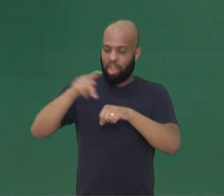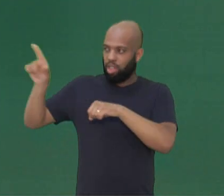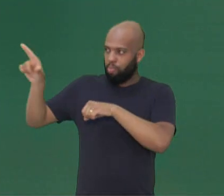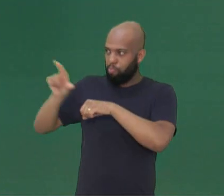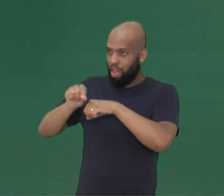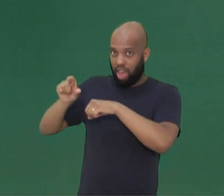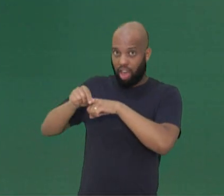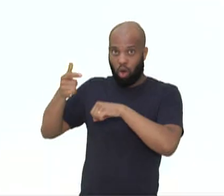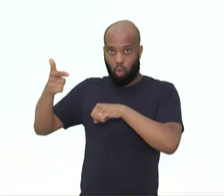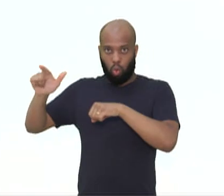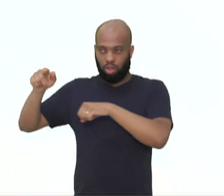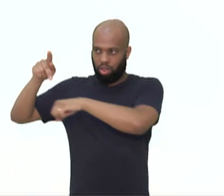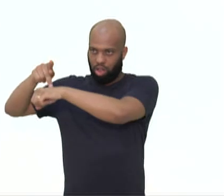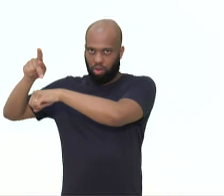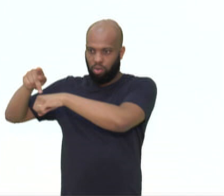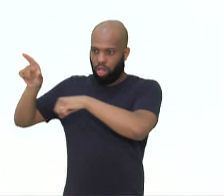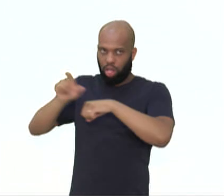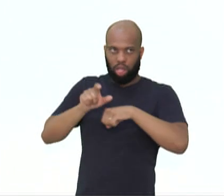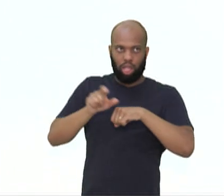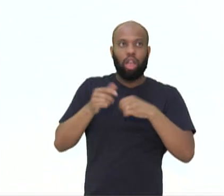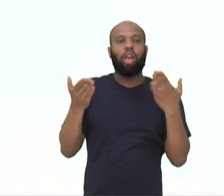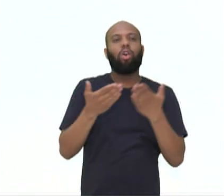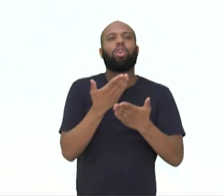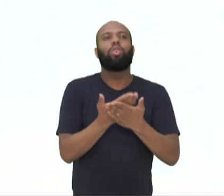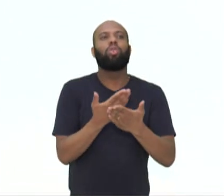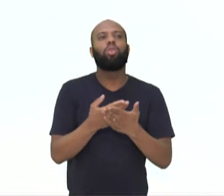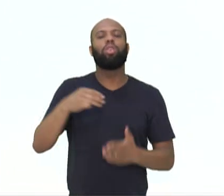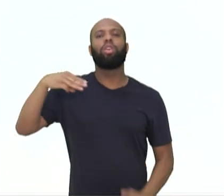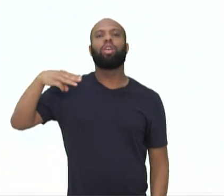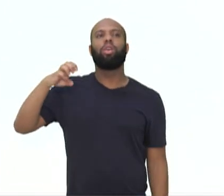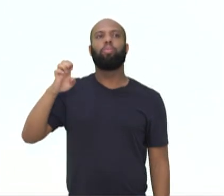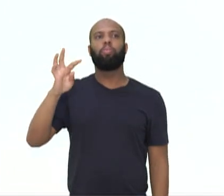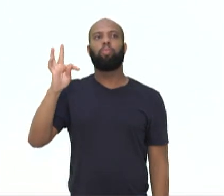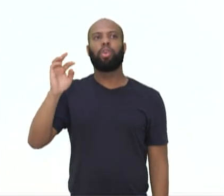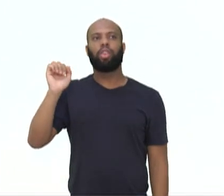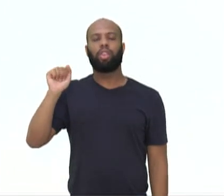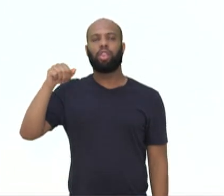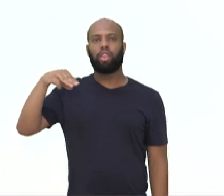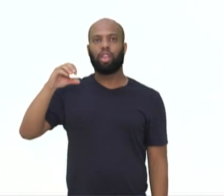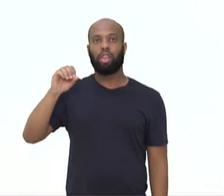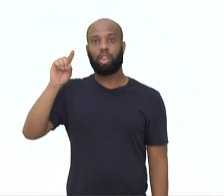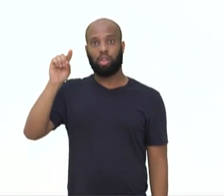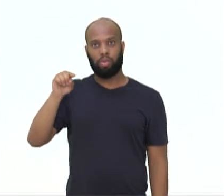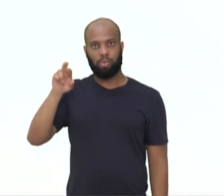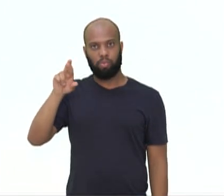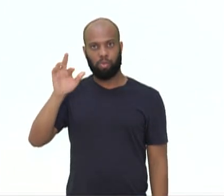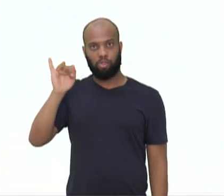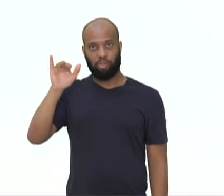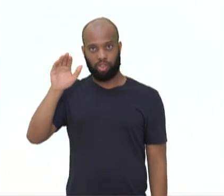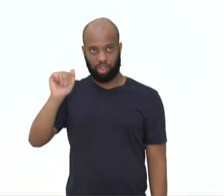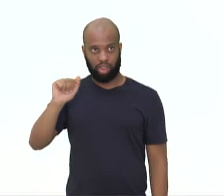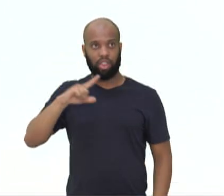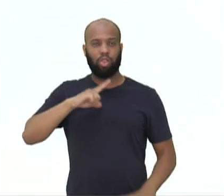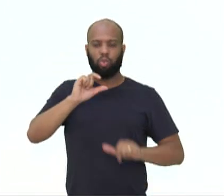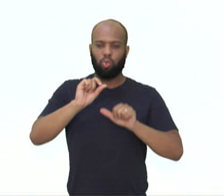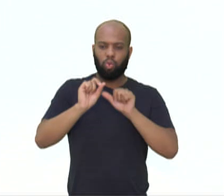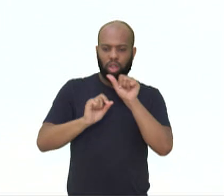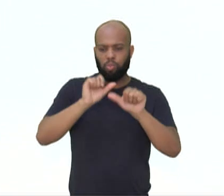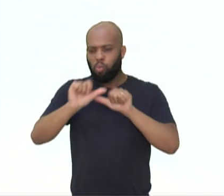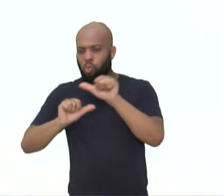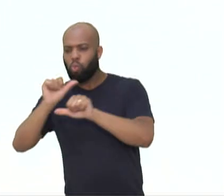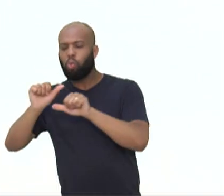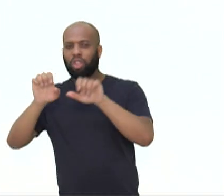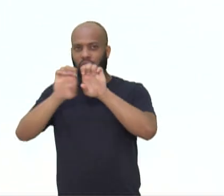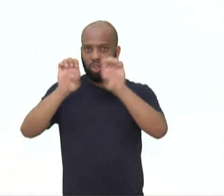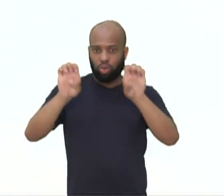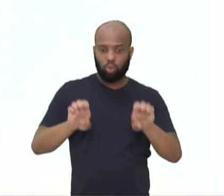metamórfica. As rochas metamórficas são aquelas que sofrem alterações na sua estrutura em decorrência de altas